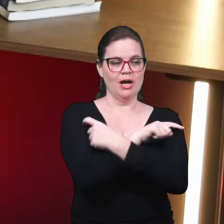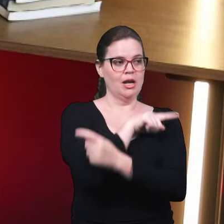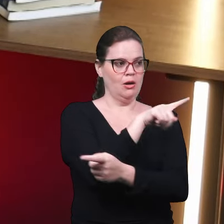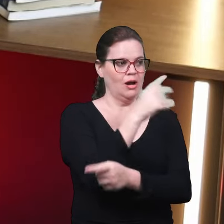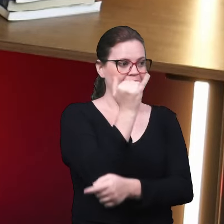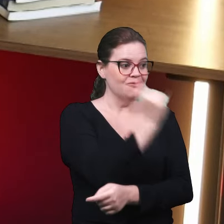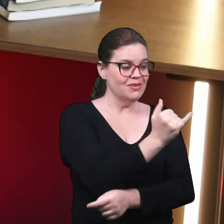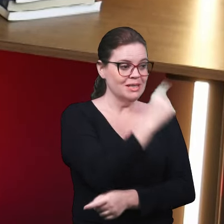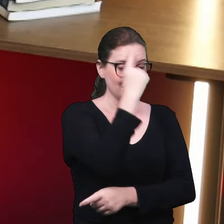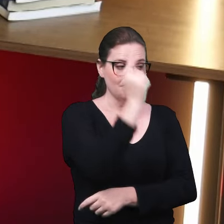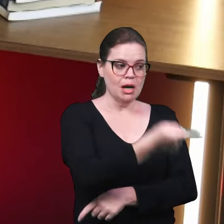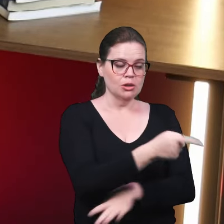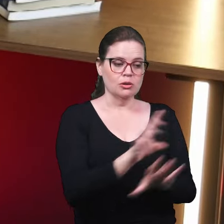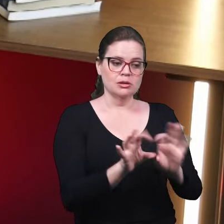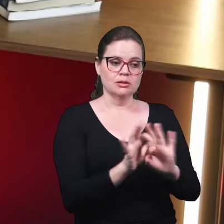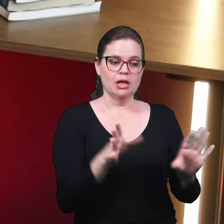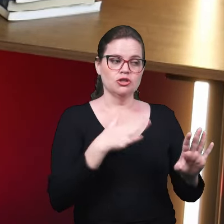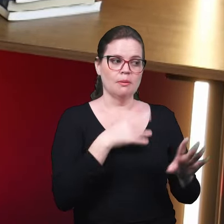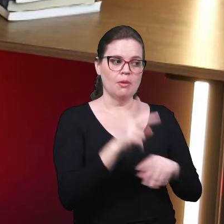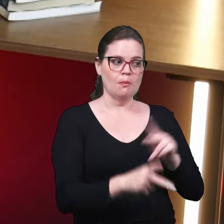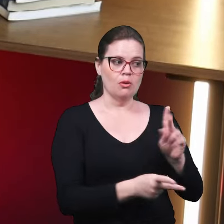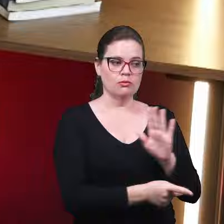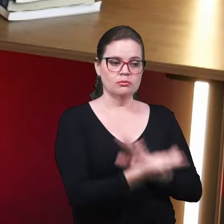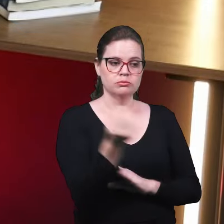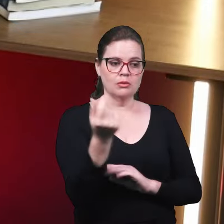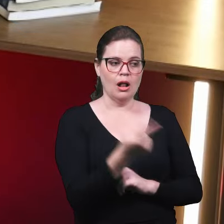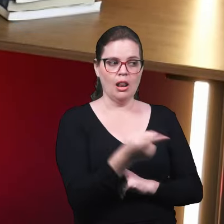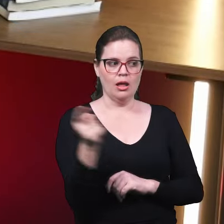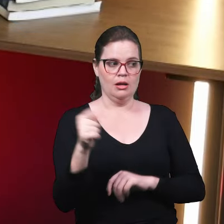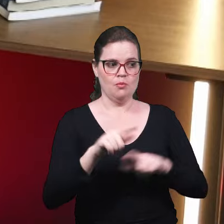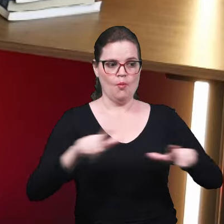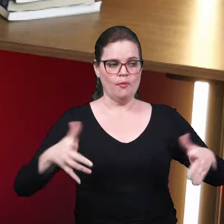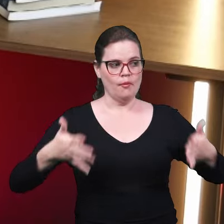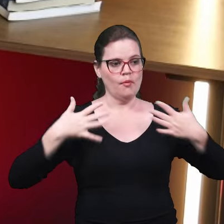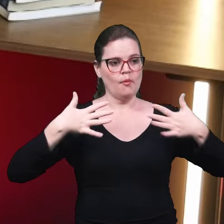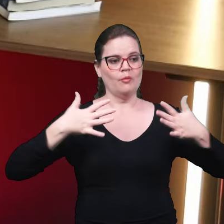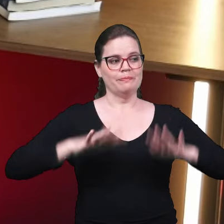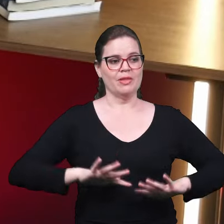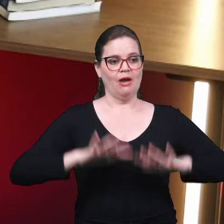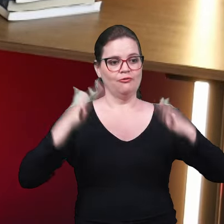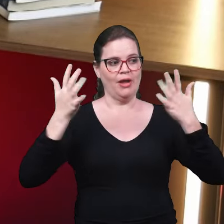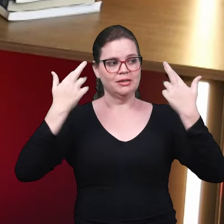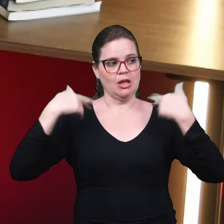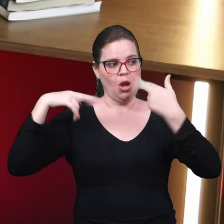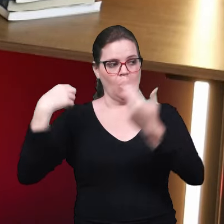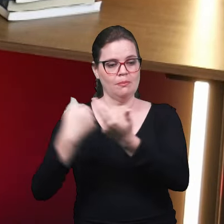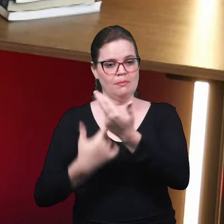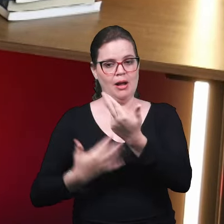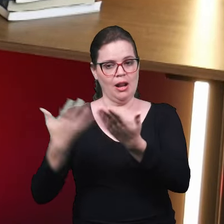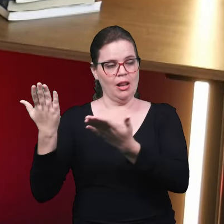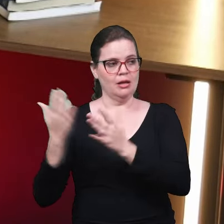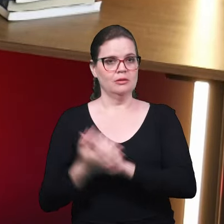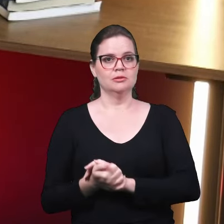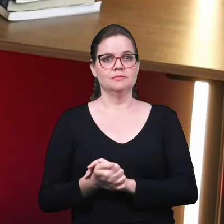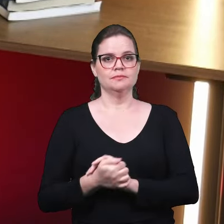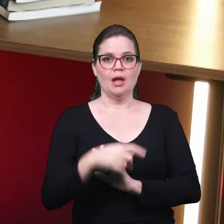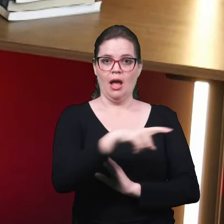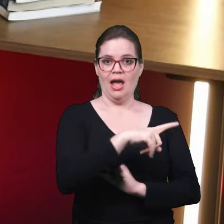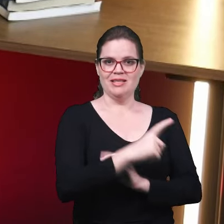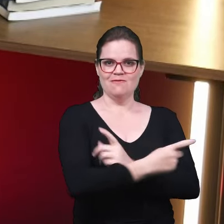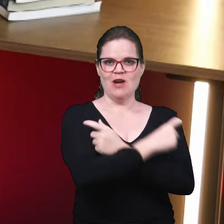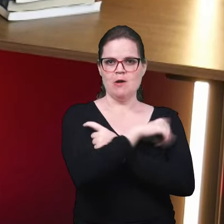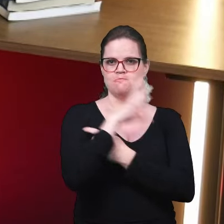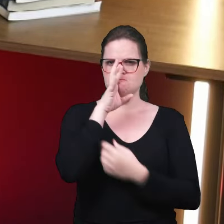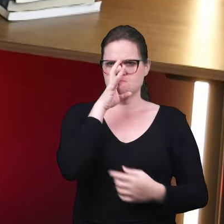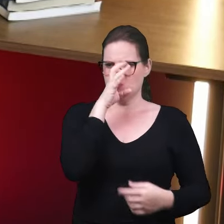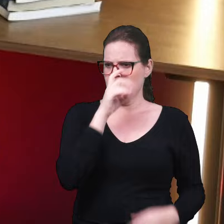de sair com o povo para o deserto para adorar o Senhor, há essa imposição de Faraó.